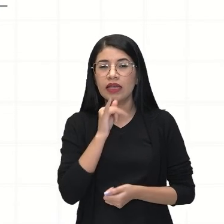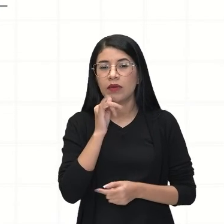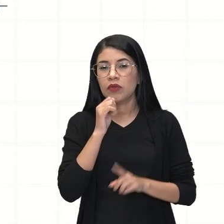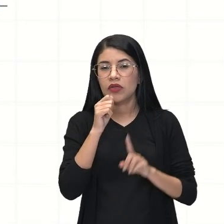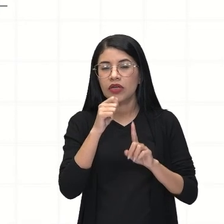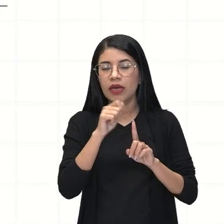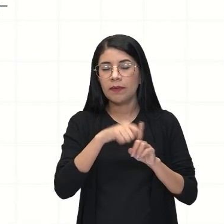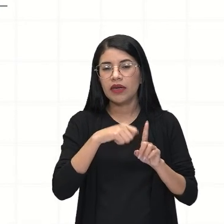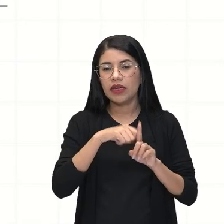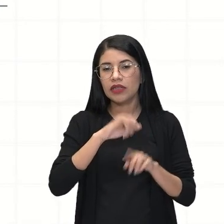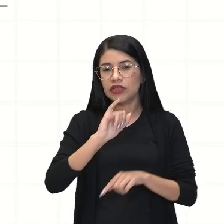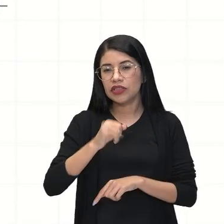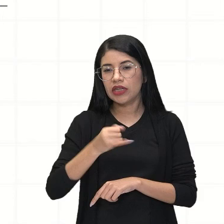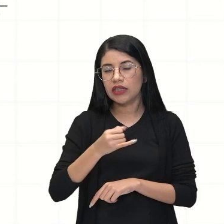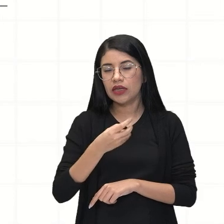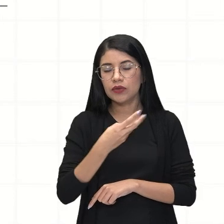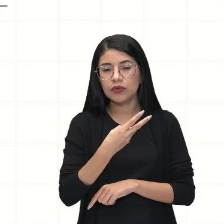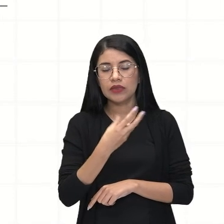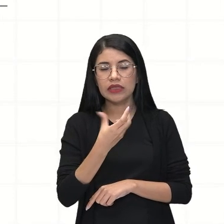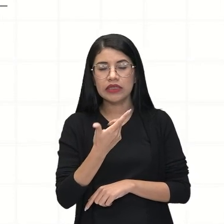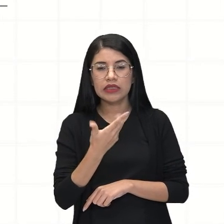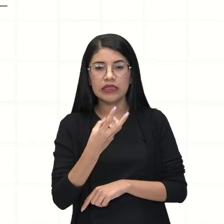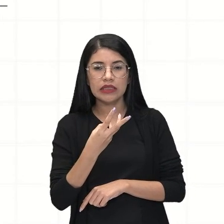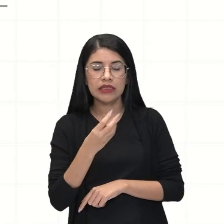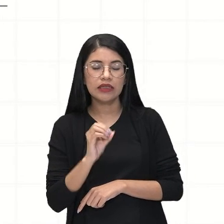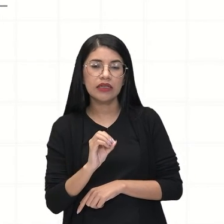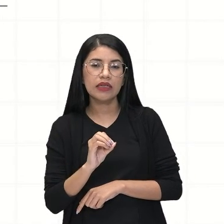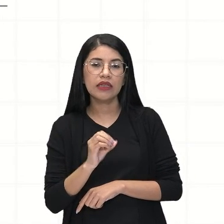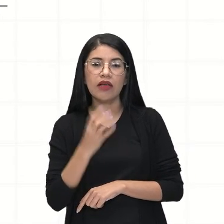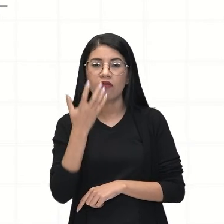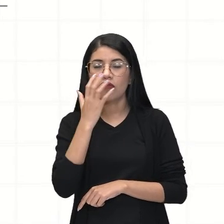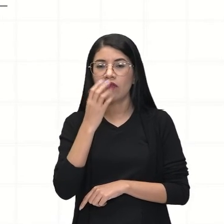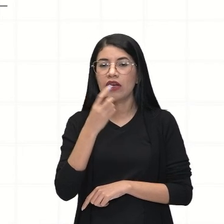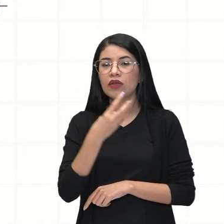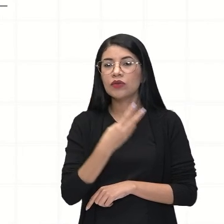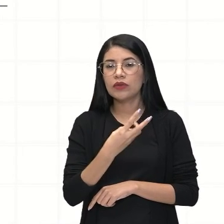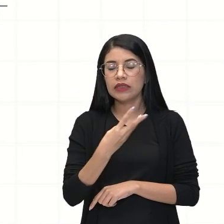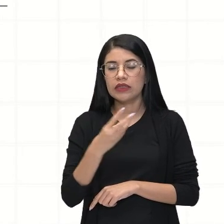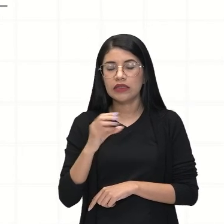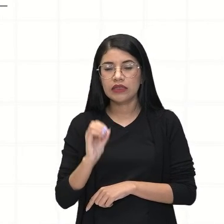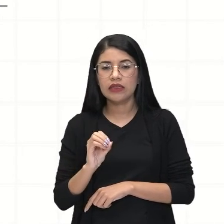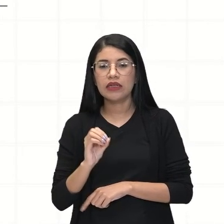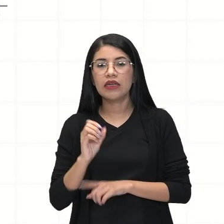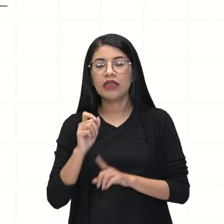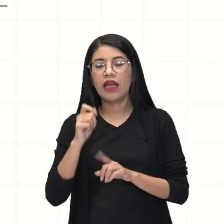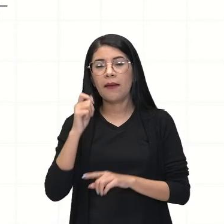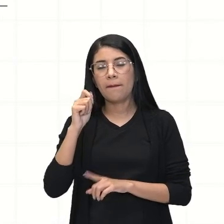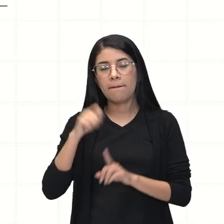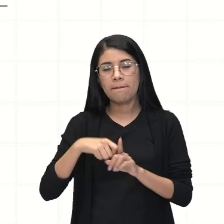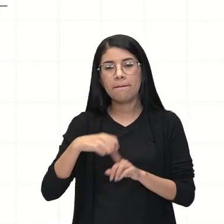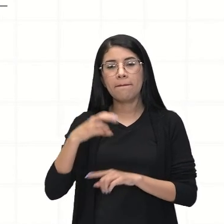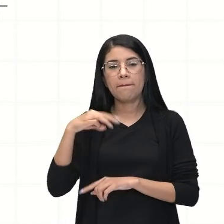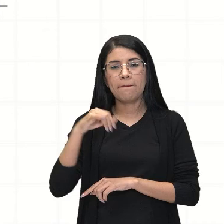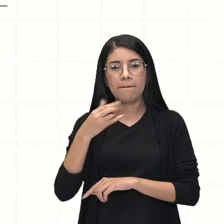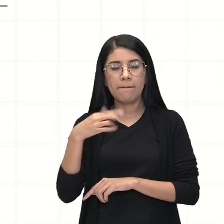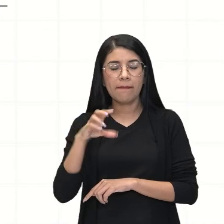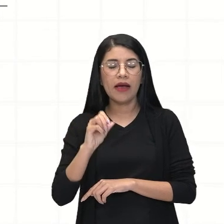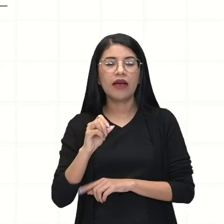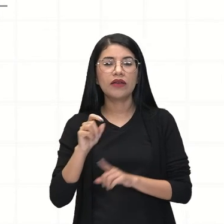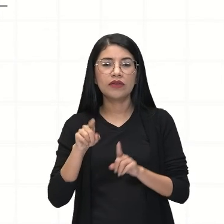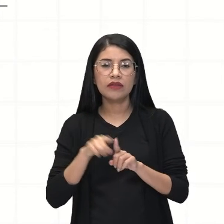sido emprestado 230, em fevereiro 230, em março 230 e em abril e maio